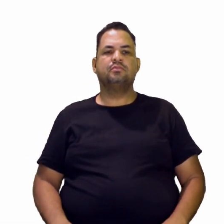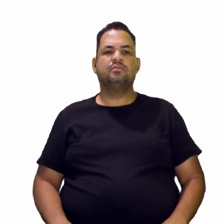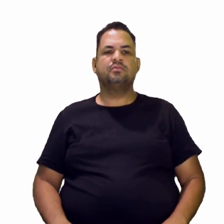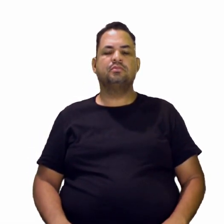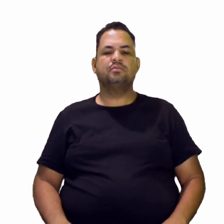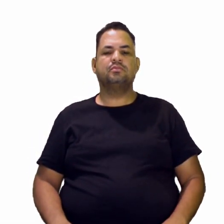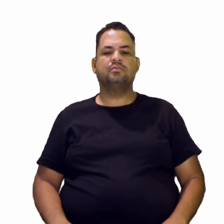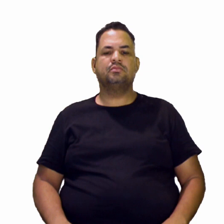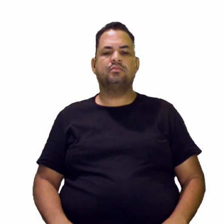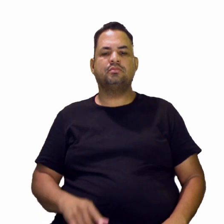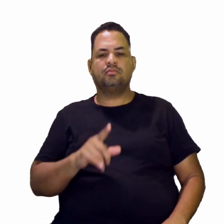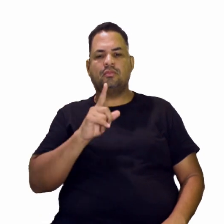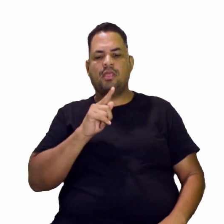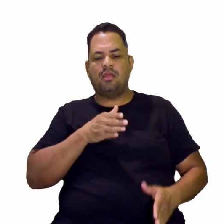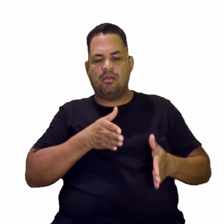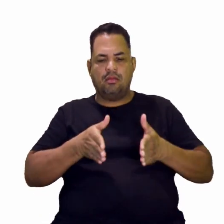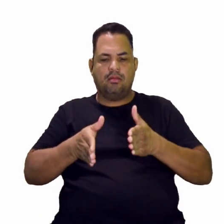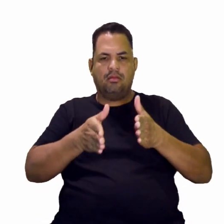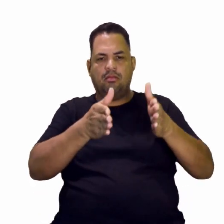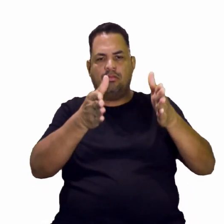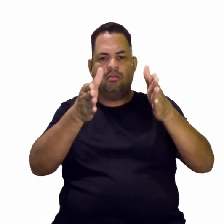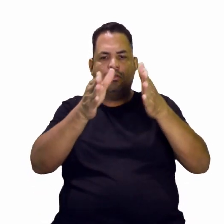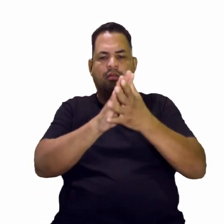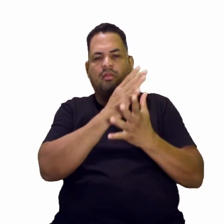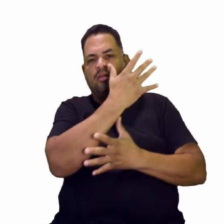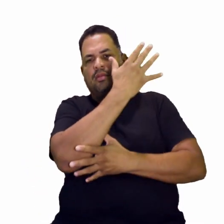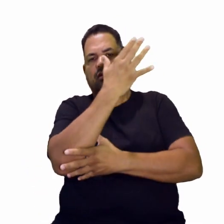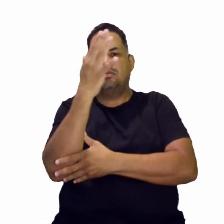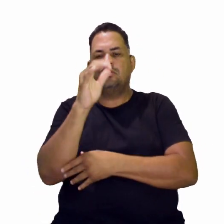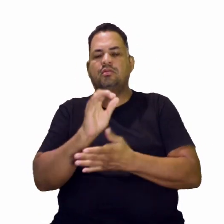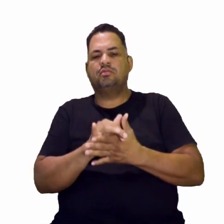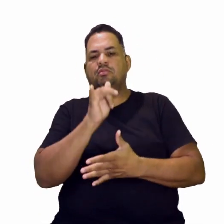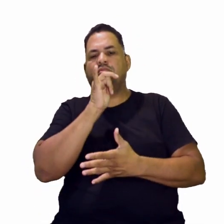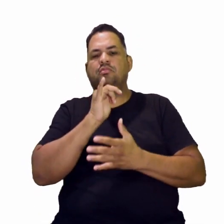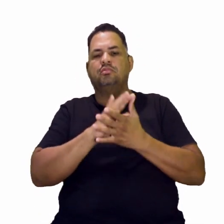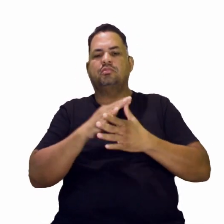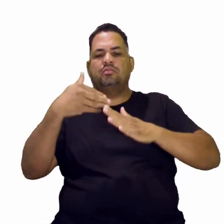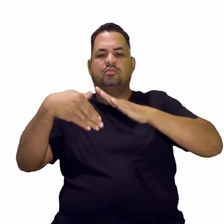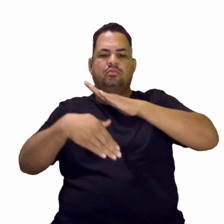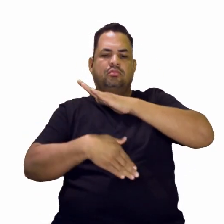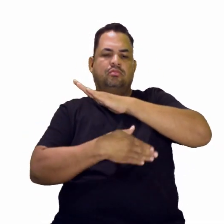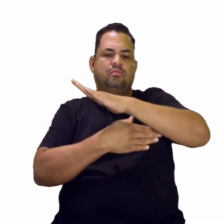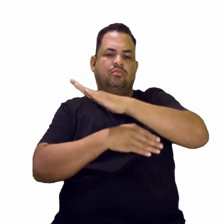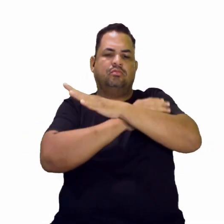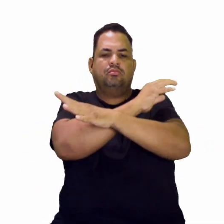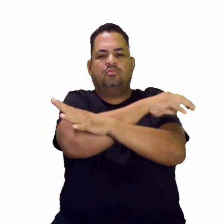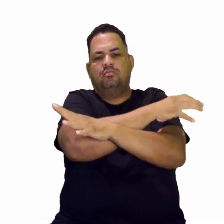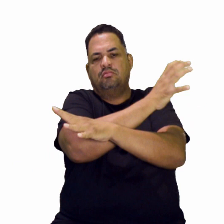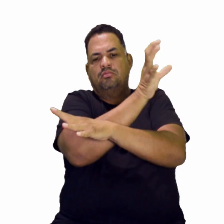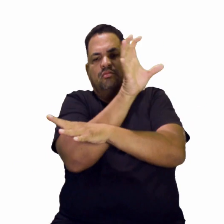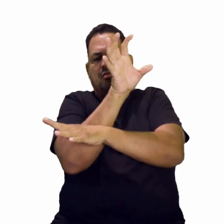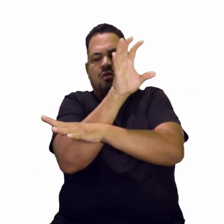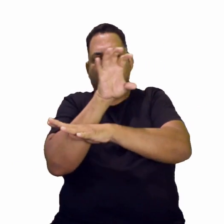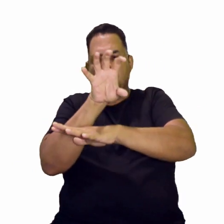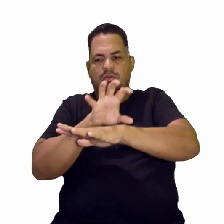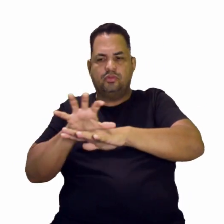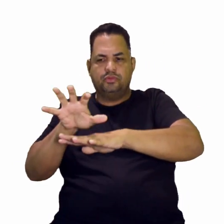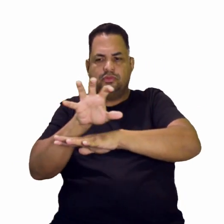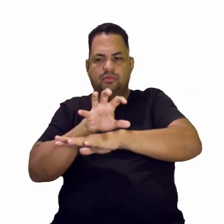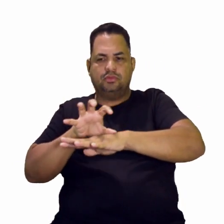Um lago, um rio, um campo ou uma floresta são exemplos de ecossistema. Como assim,